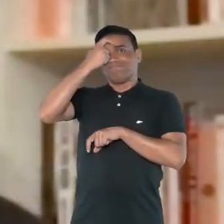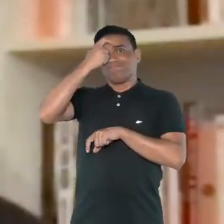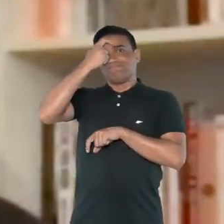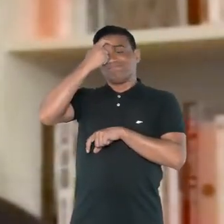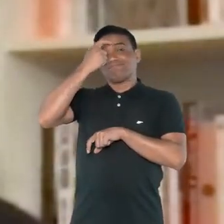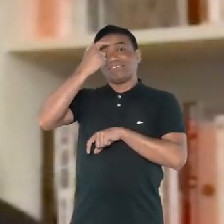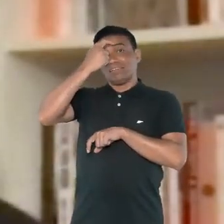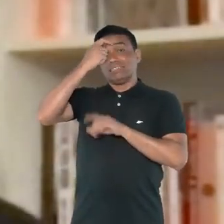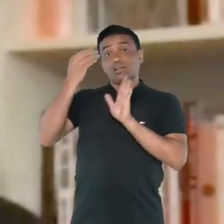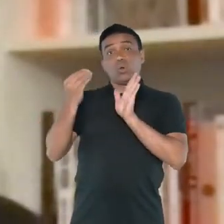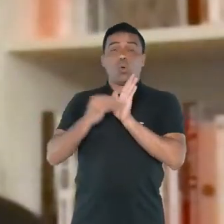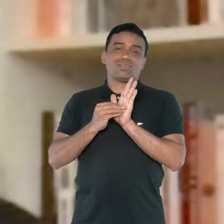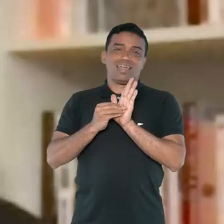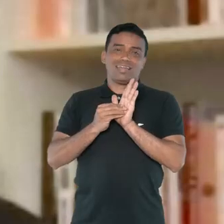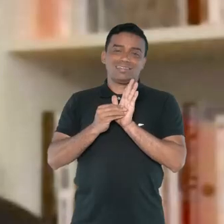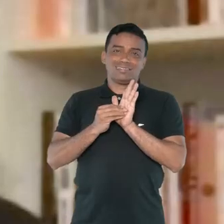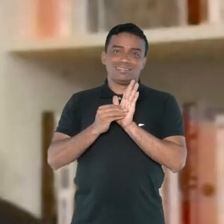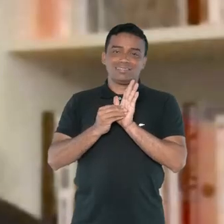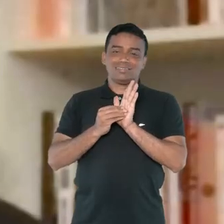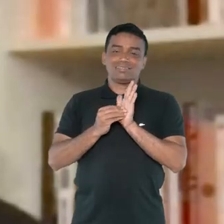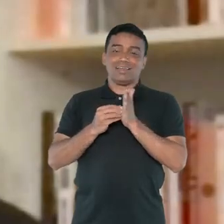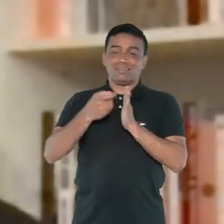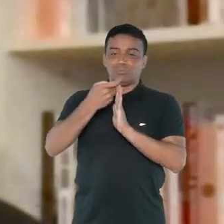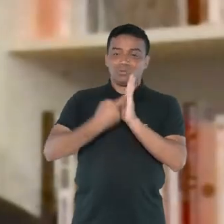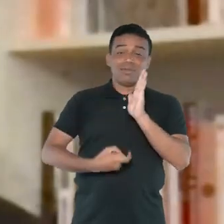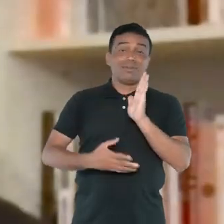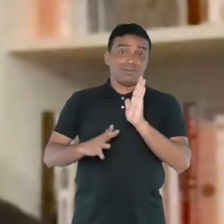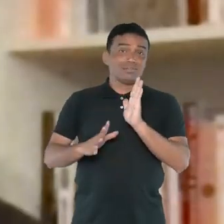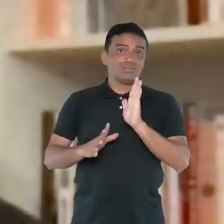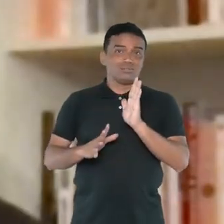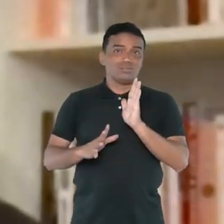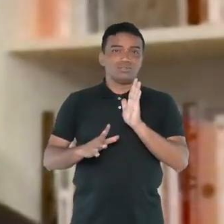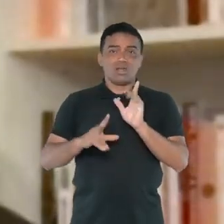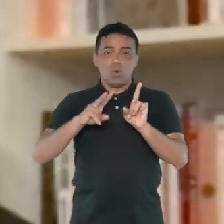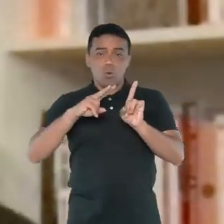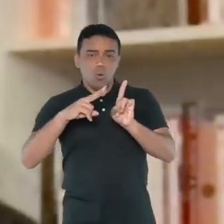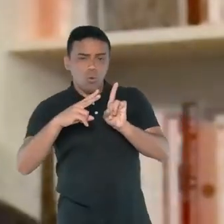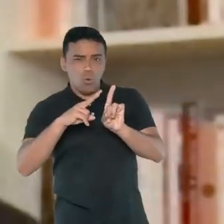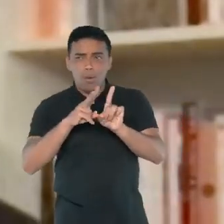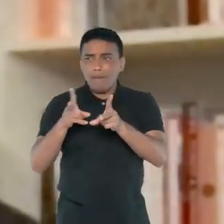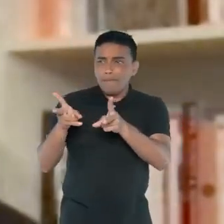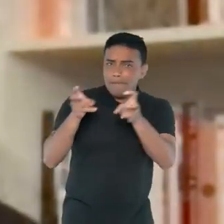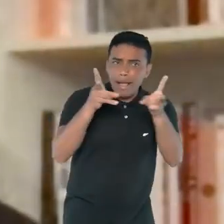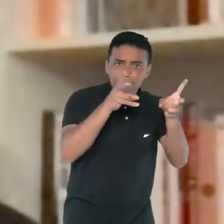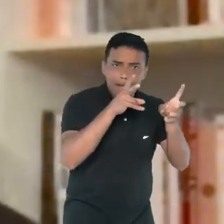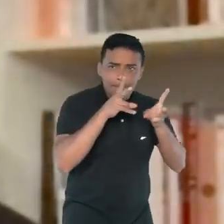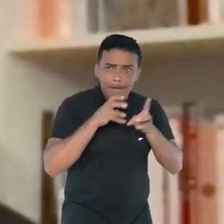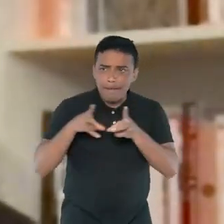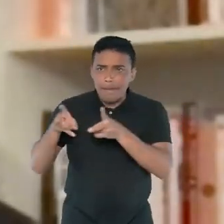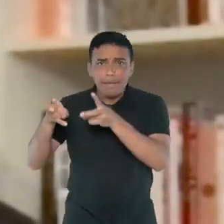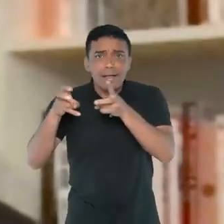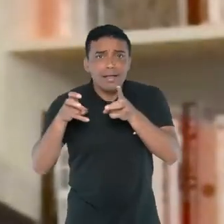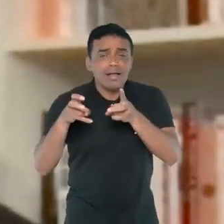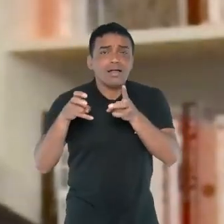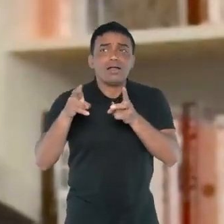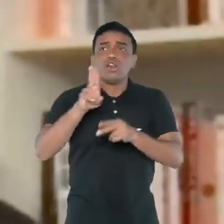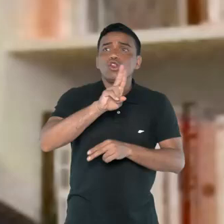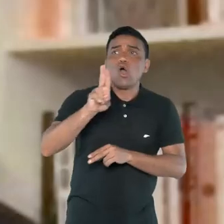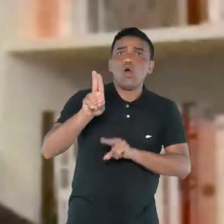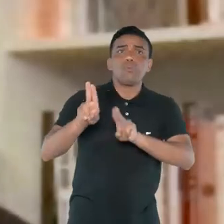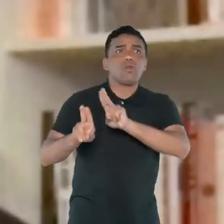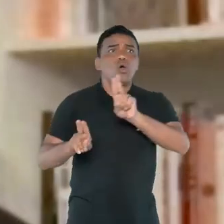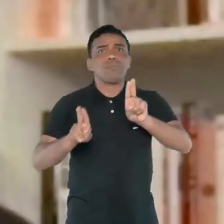a consciência, ou seja, a observação, a tentativa de nomeação,